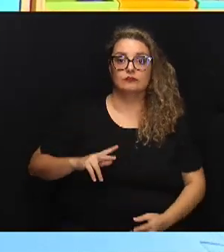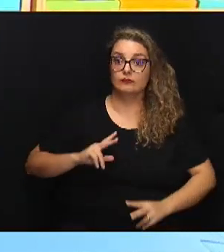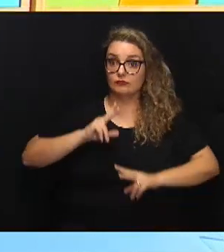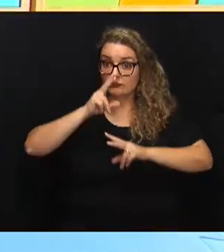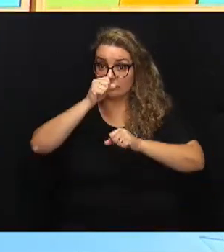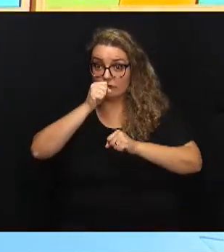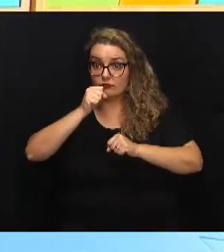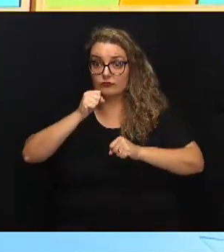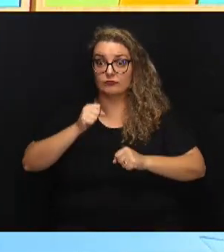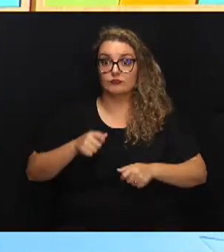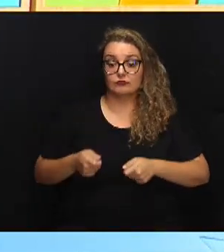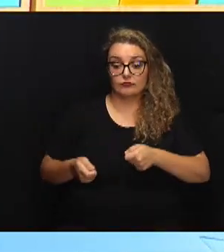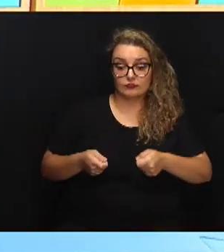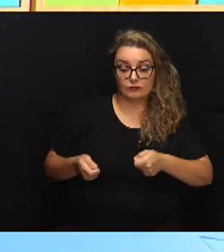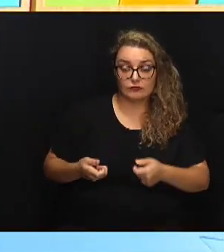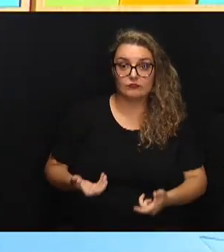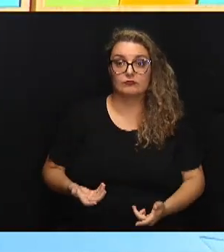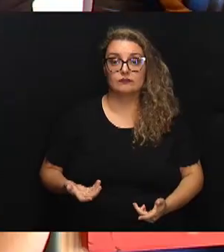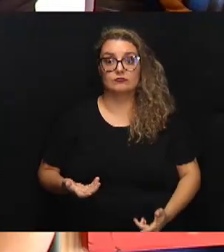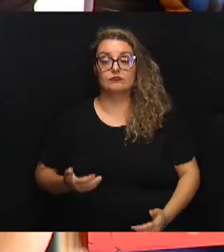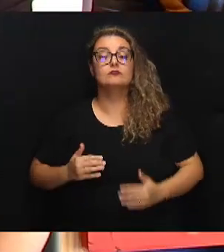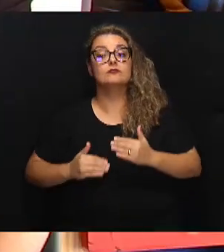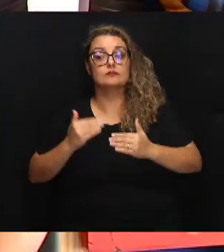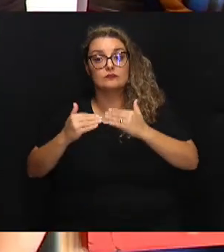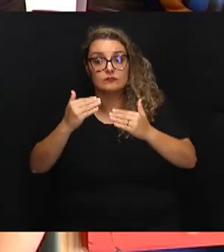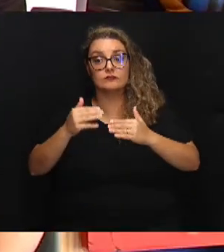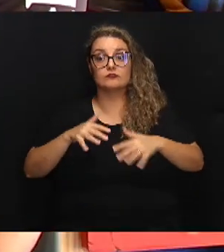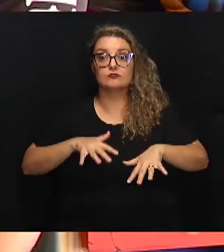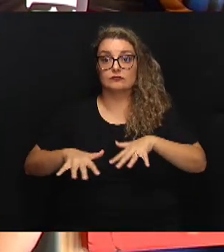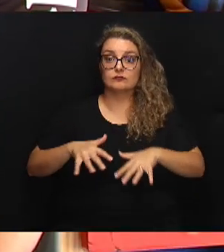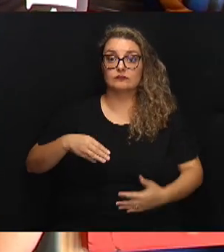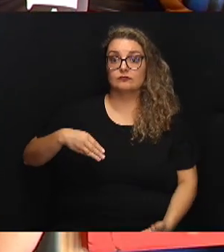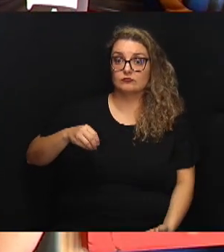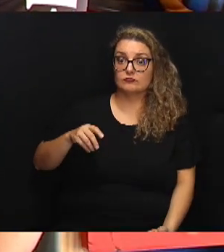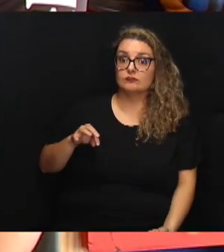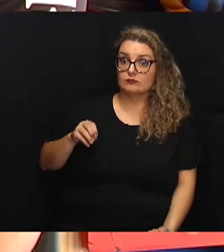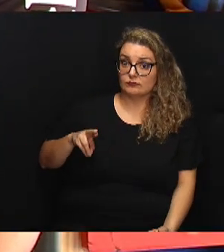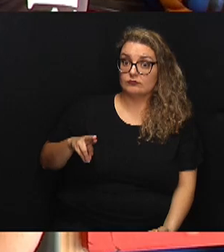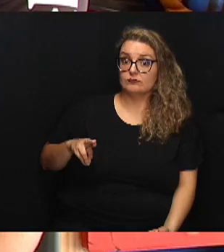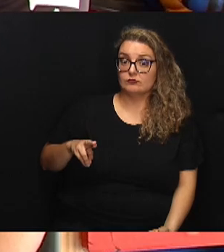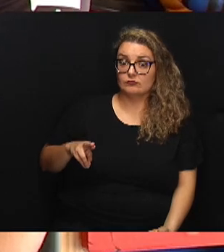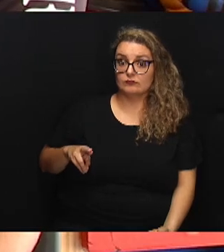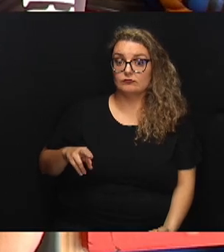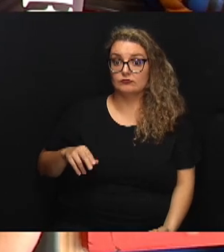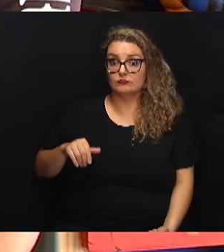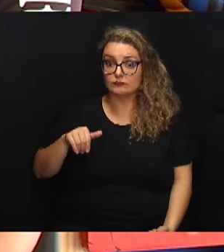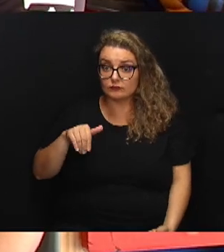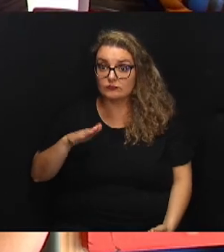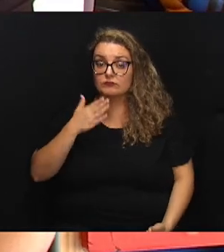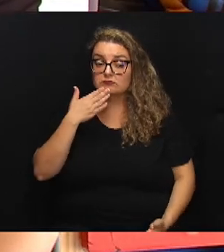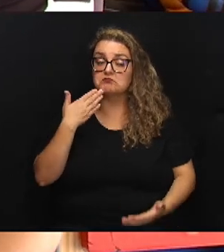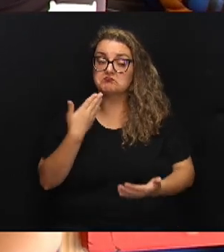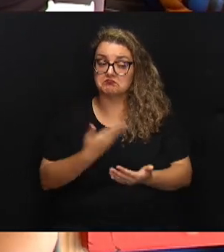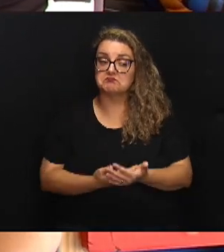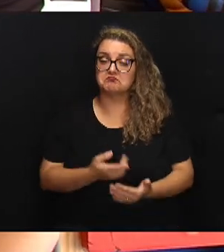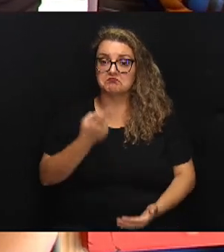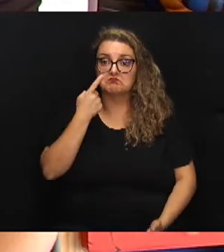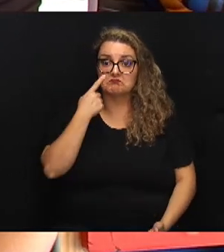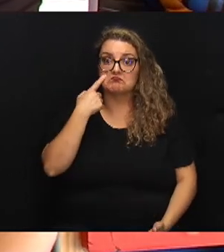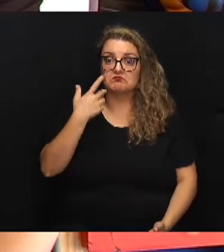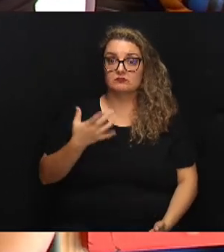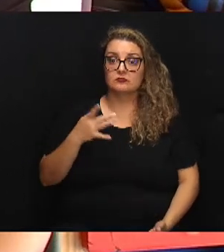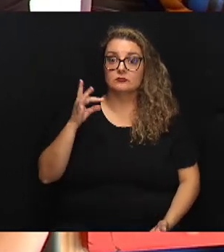força, controle, né? Parte de desenvolvimento motor mesmo, mas o mais impressionante que eu vejo é